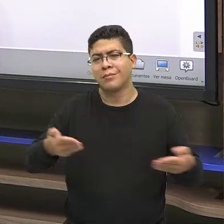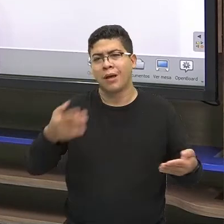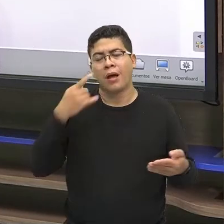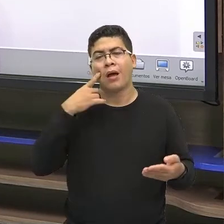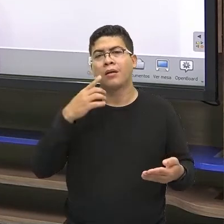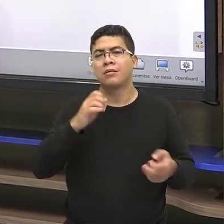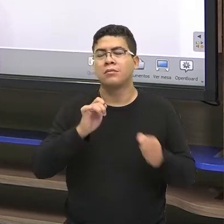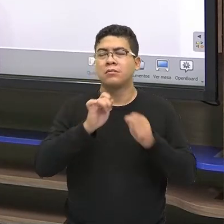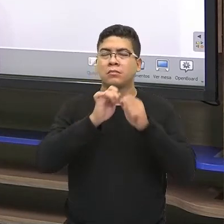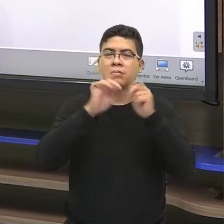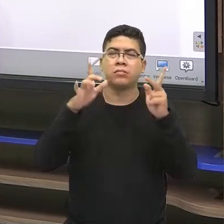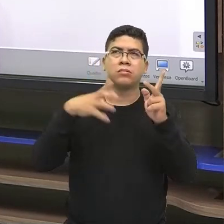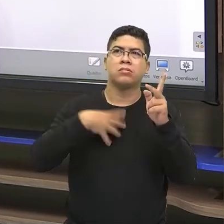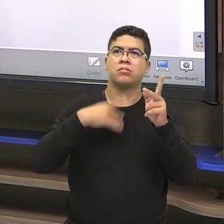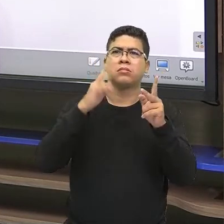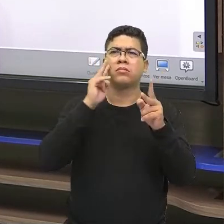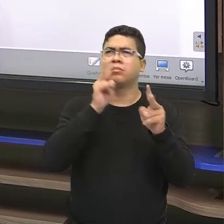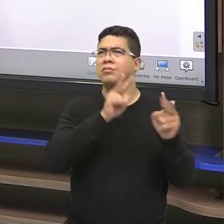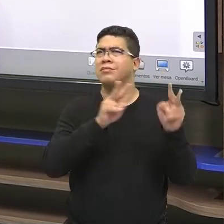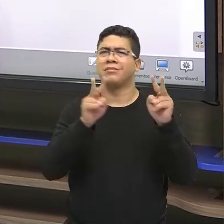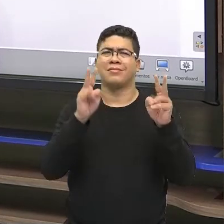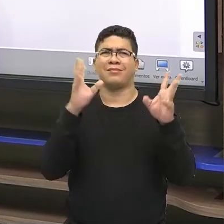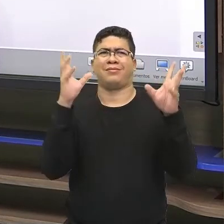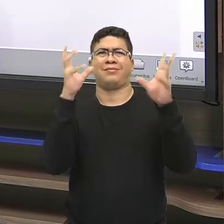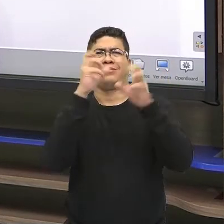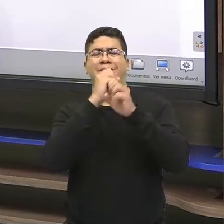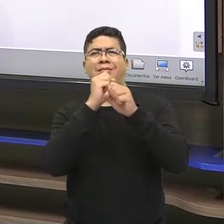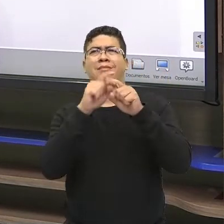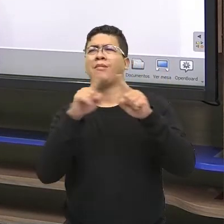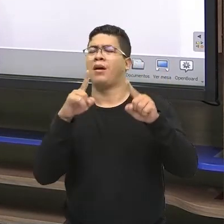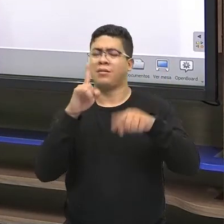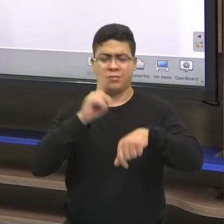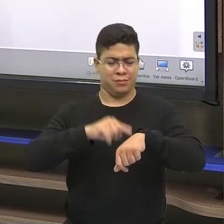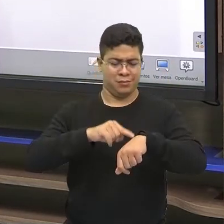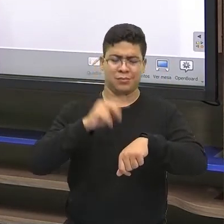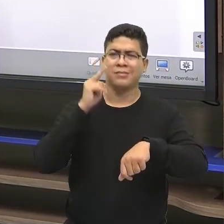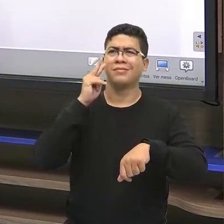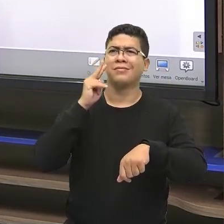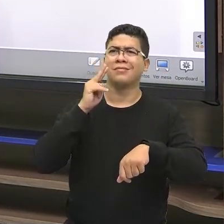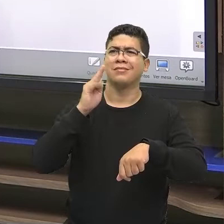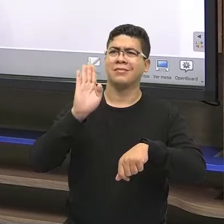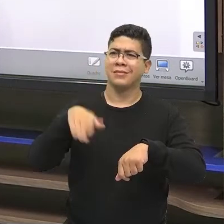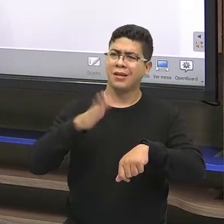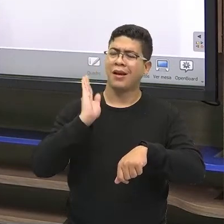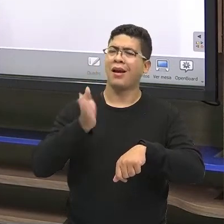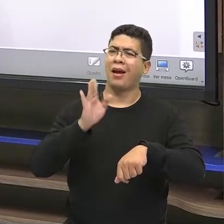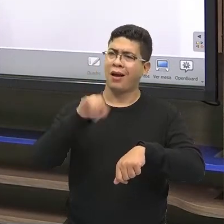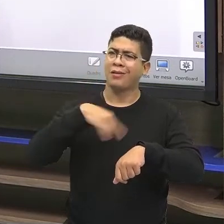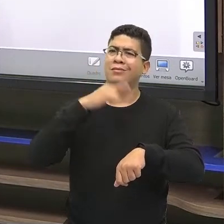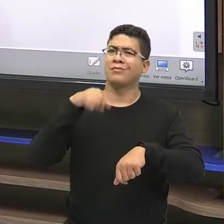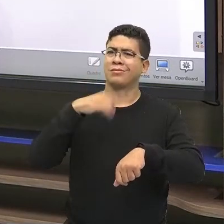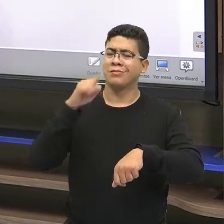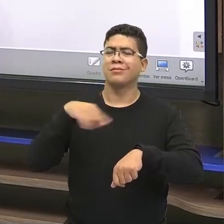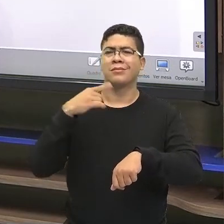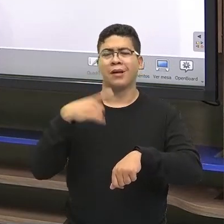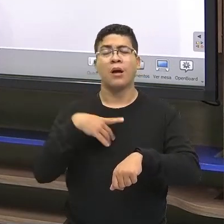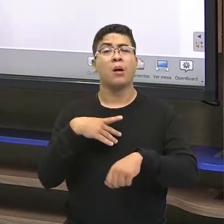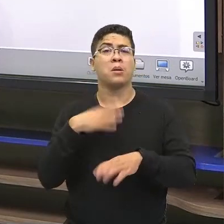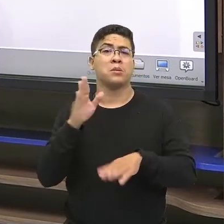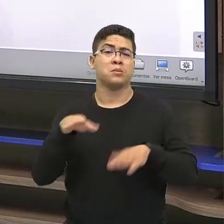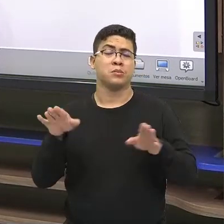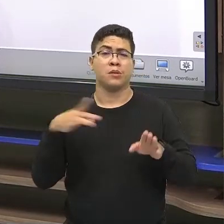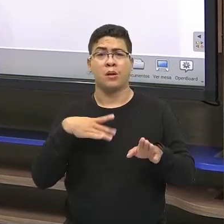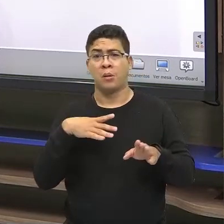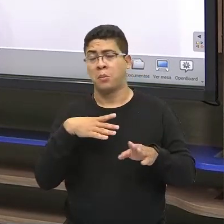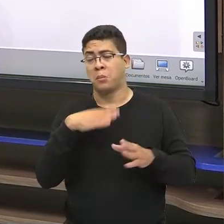já não é tão cedo para estar escuro, né? Embora amanhã já tivesse avançada, amanhã poderia já ser umas 10